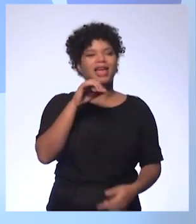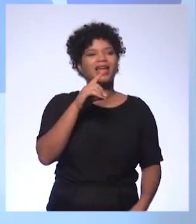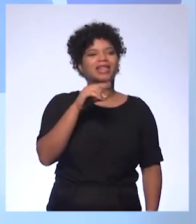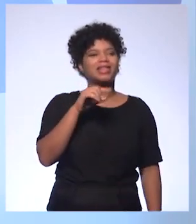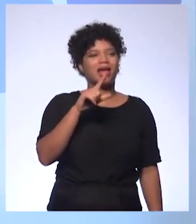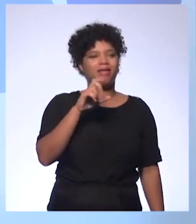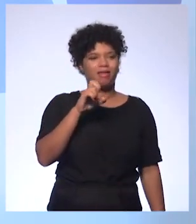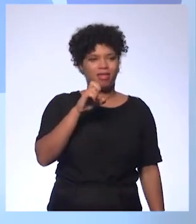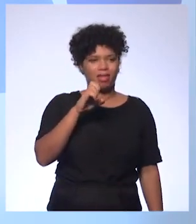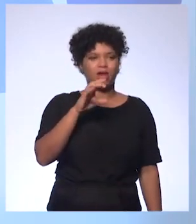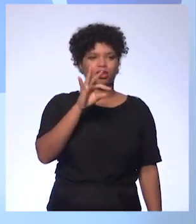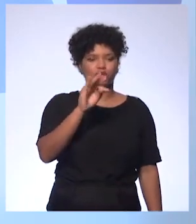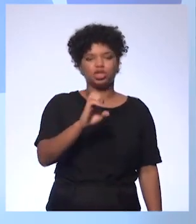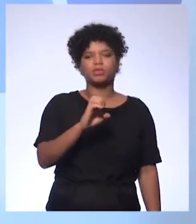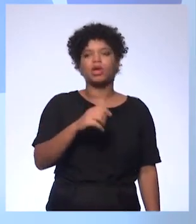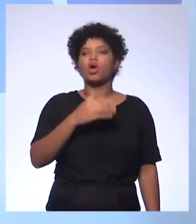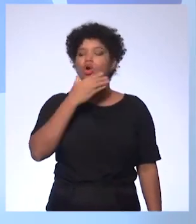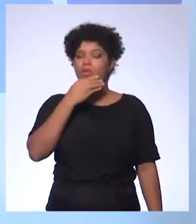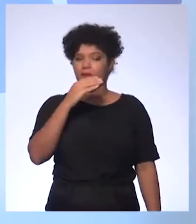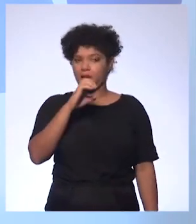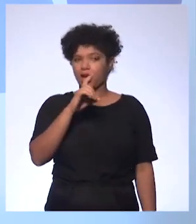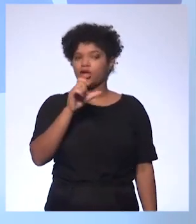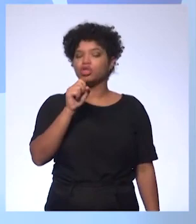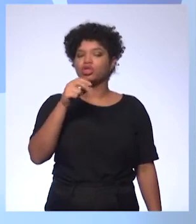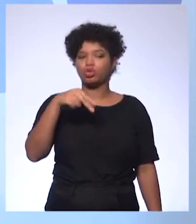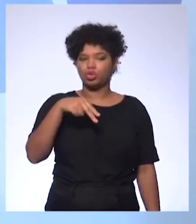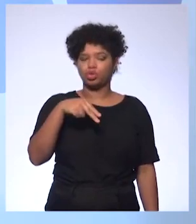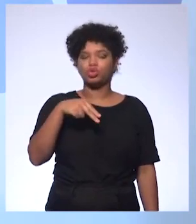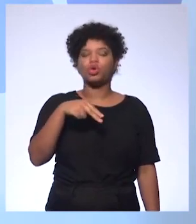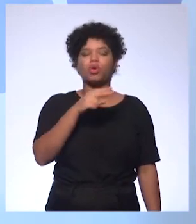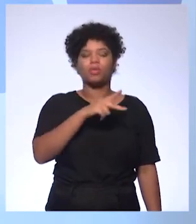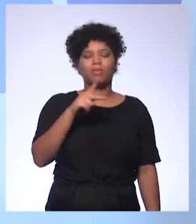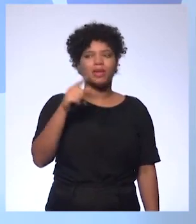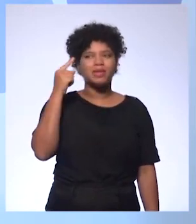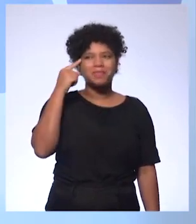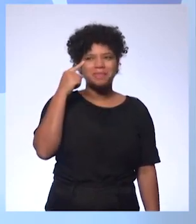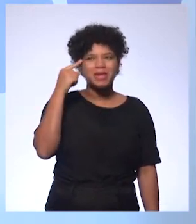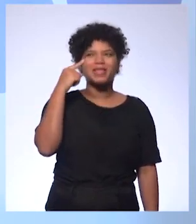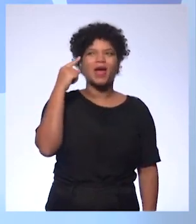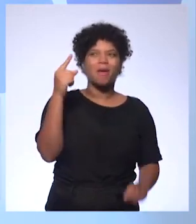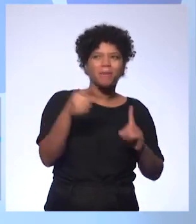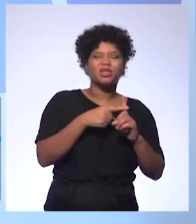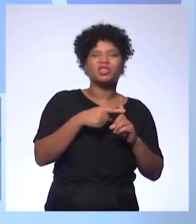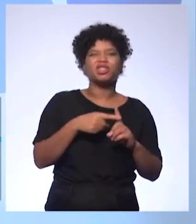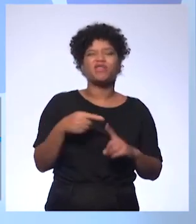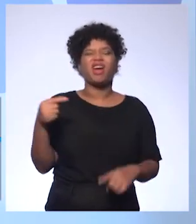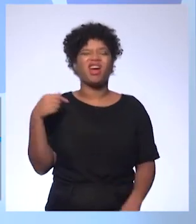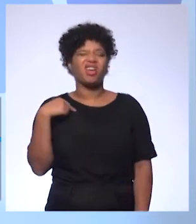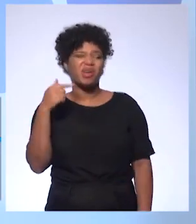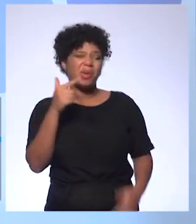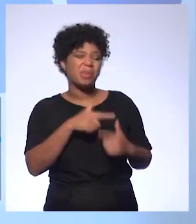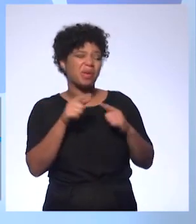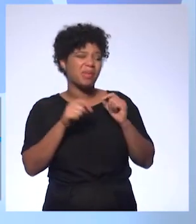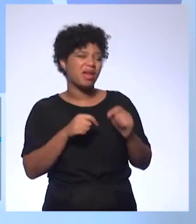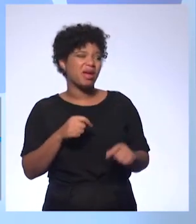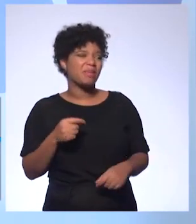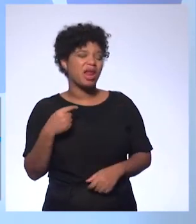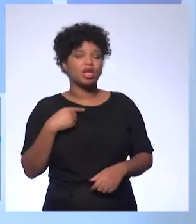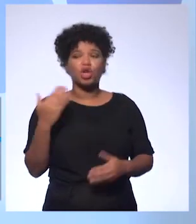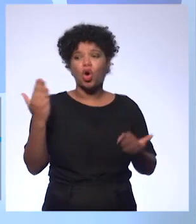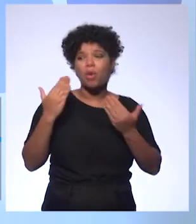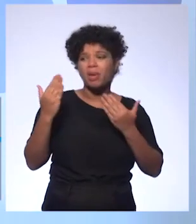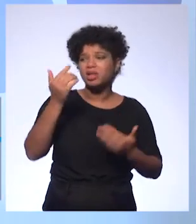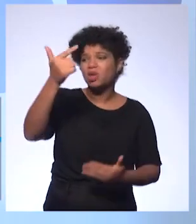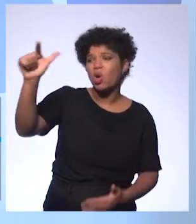Professor Edson sempre pensa positivo. E a professora Jane Lucena, se comparar demais, atrapalha a autoestima, né? Ou seja,